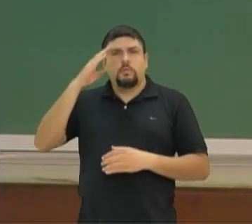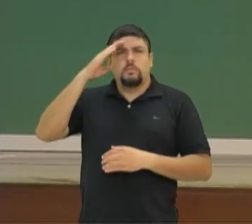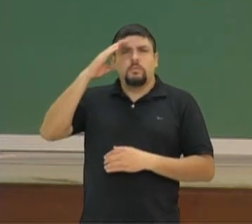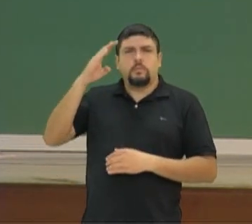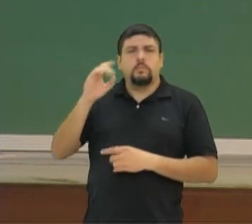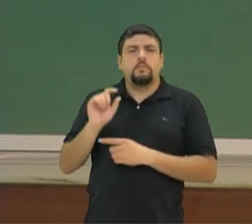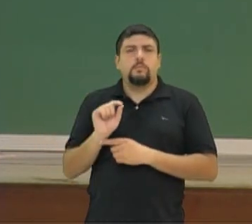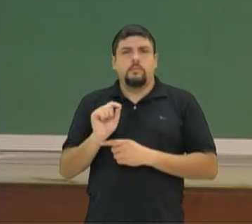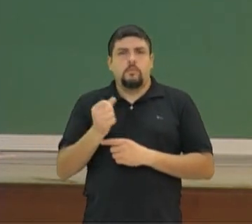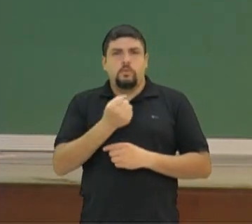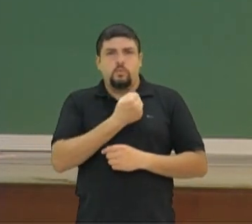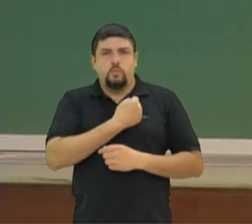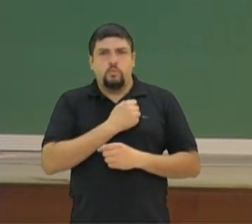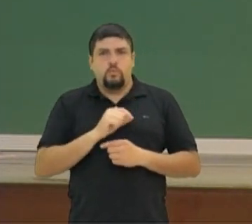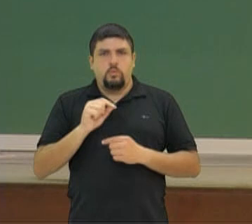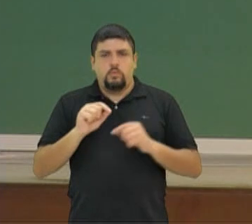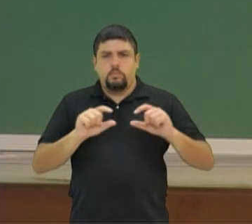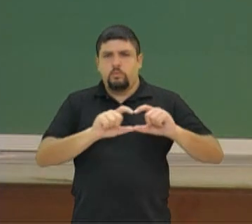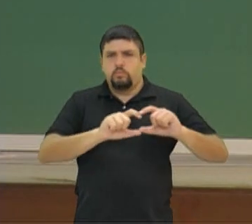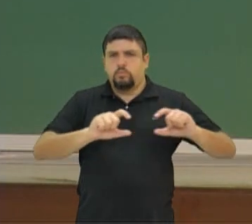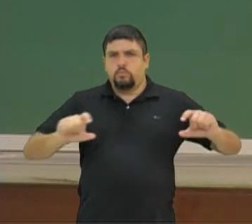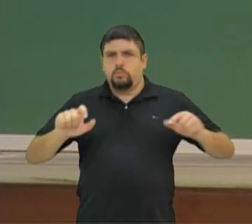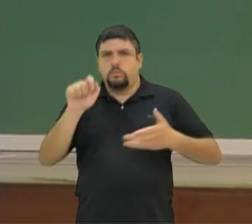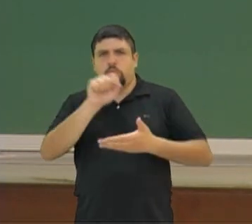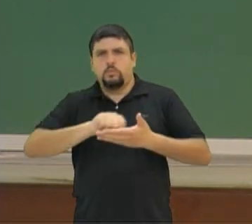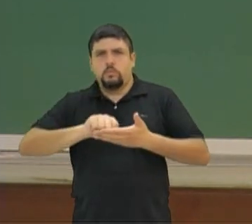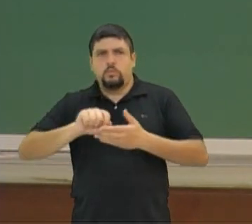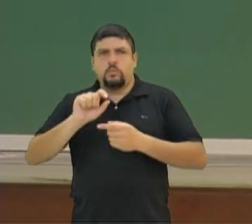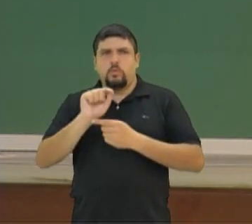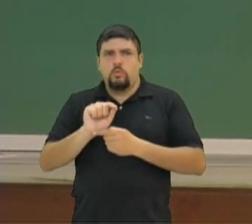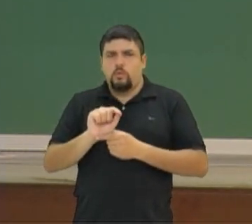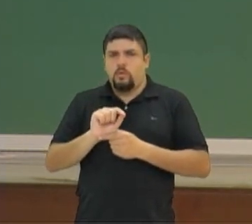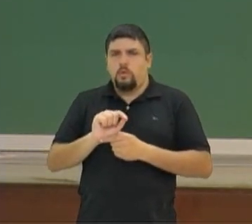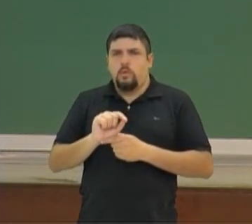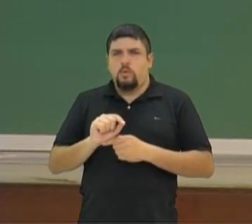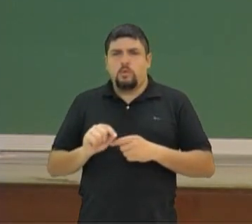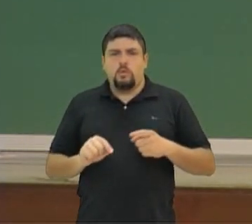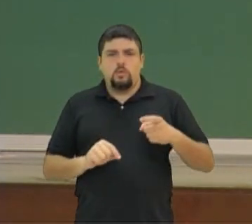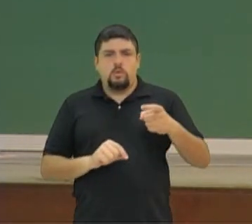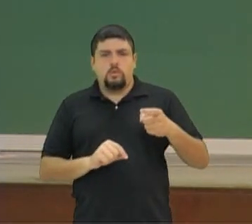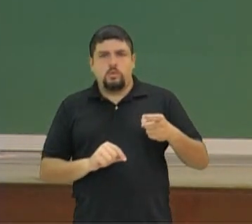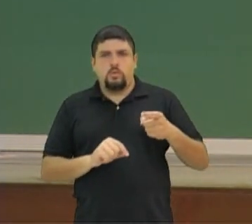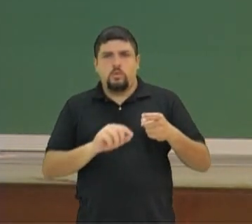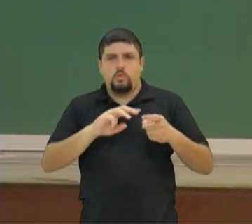Ele determina a construção. Esse cara que está à frente. Quanto ele vale?